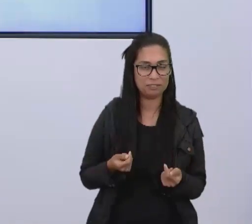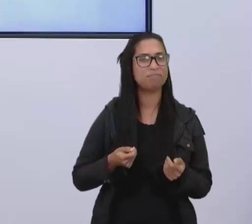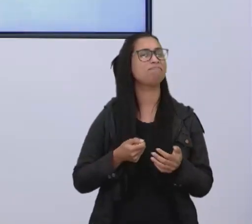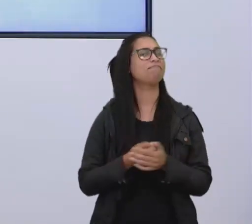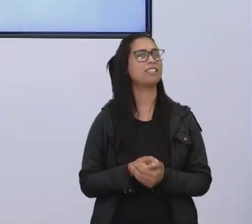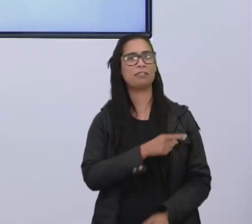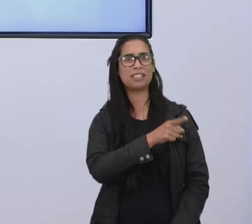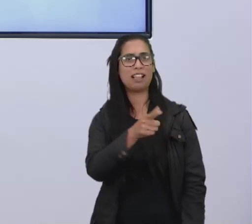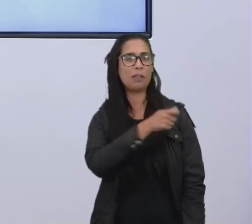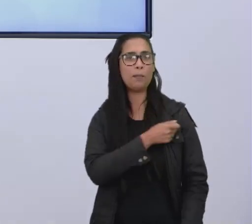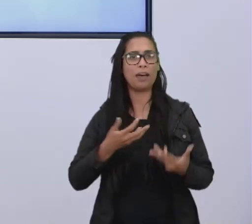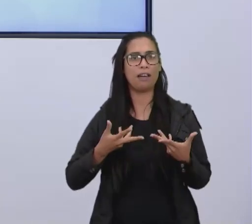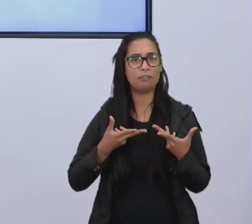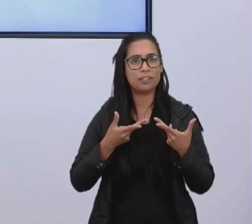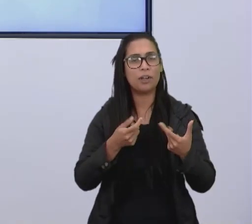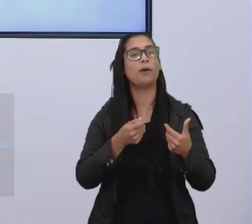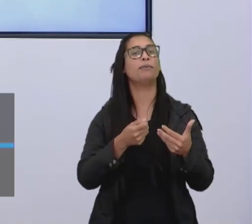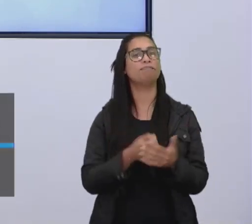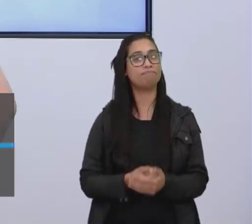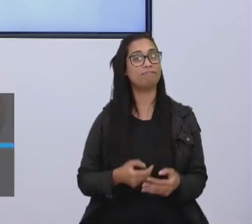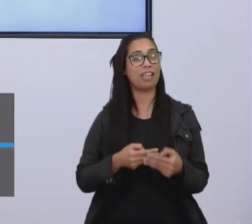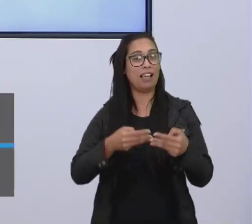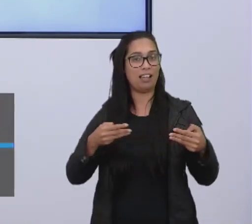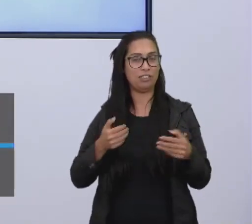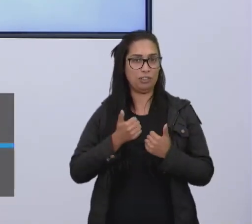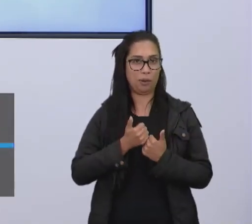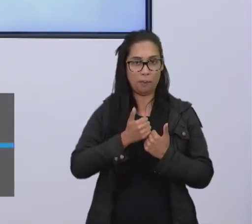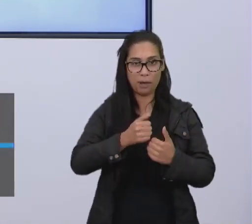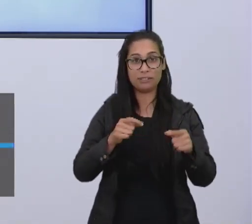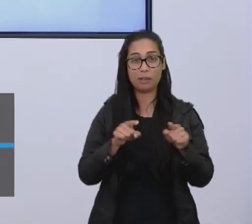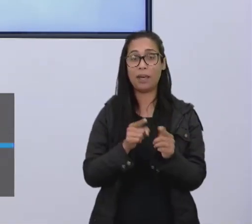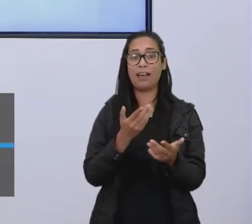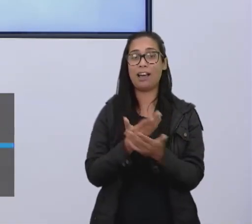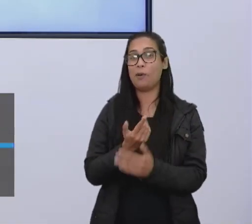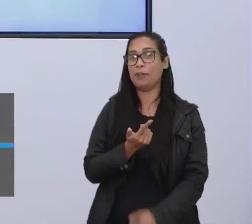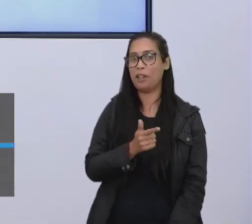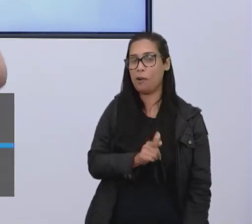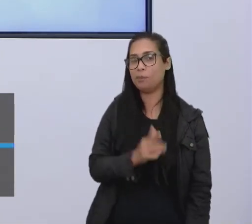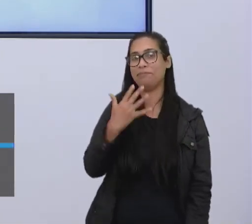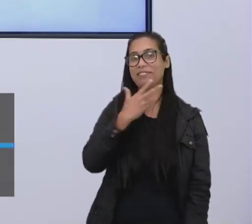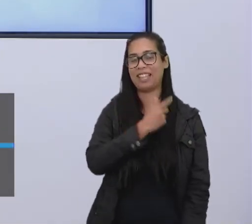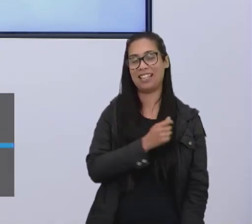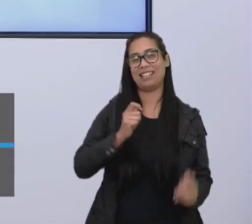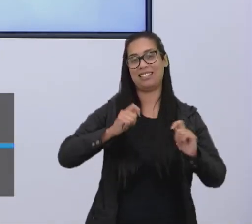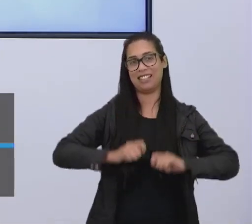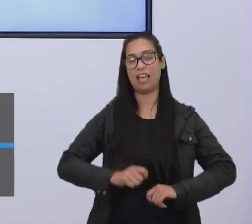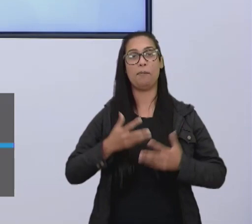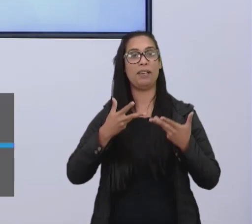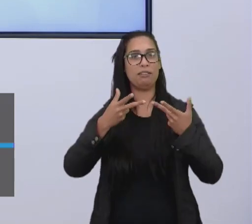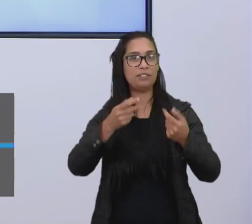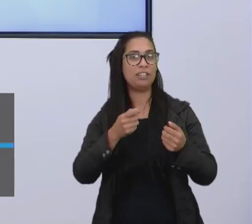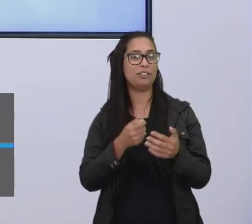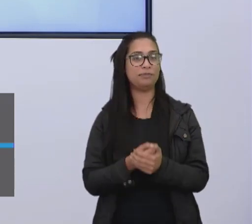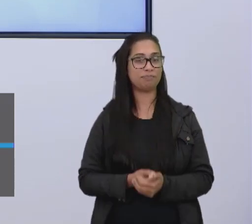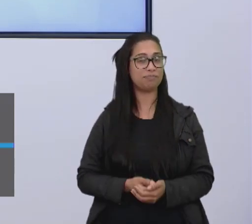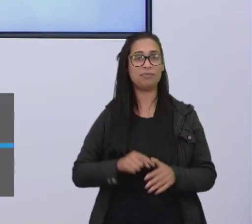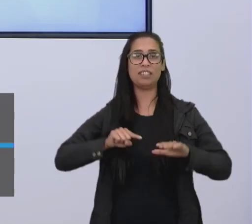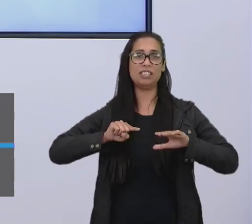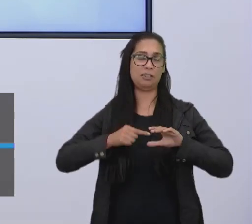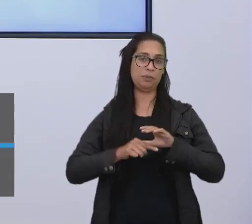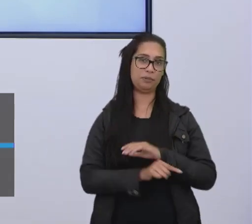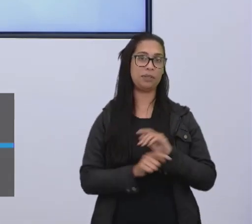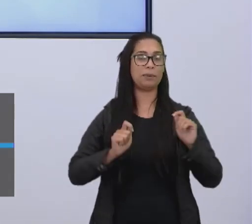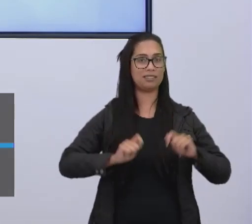Ótimo, estudantes maravilhosos da nossa rede, para mais uma aula linda, maravilhosa dos nossos o quê?